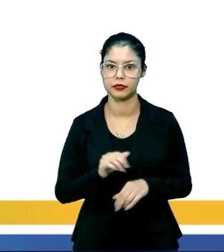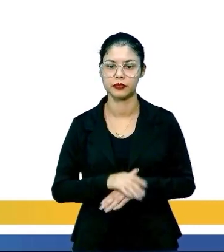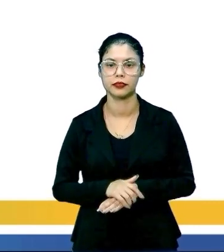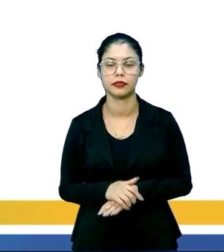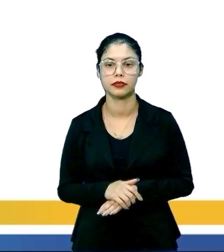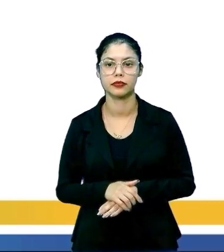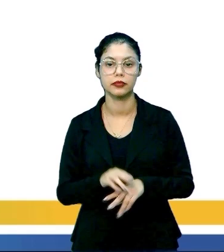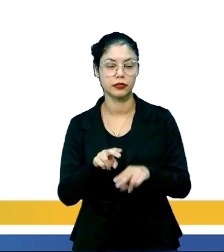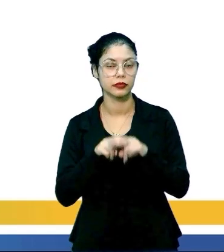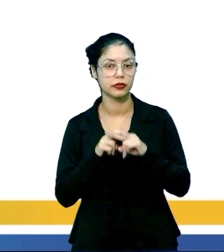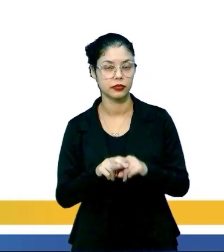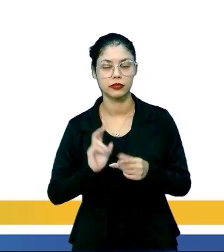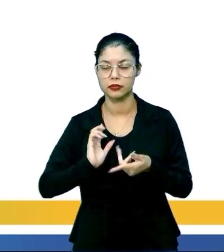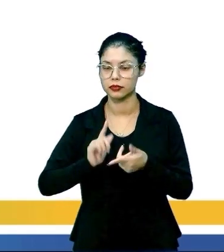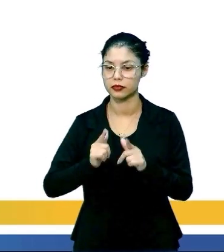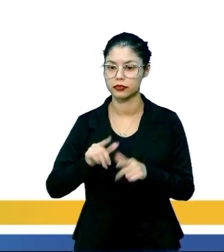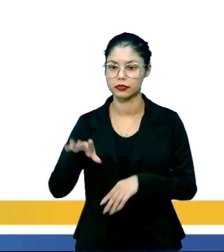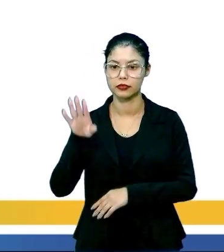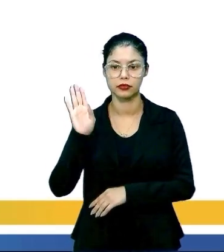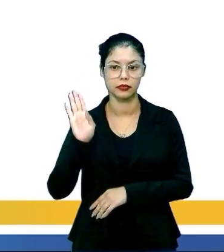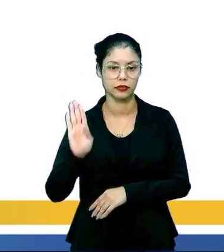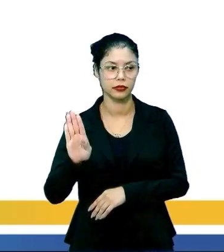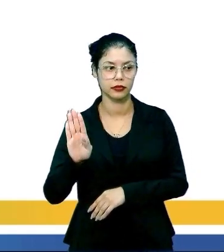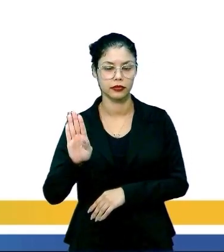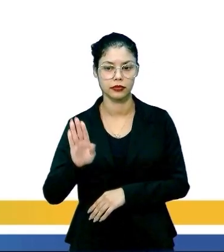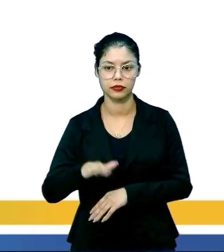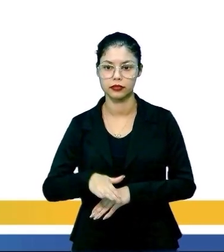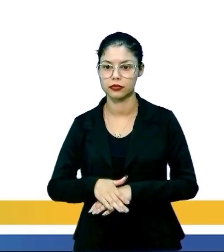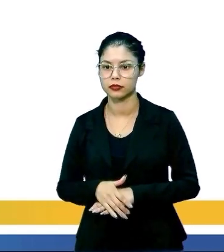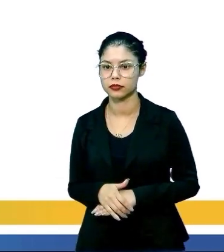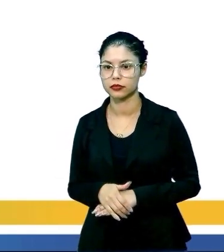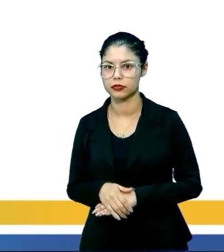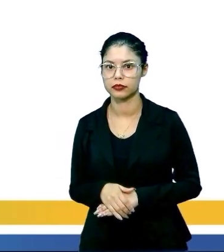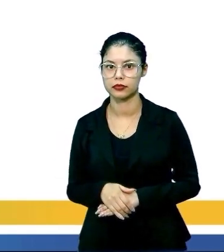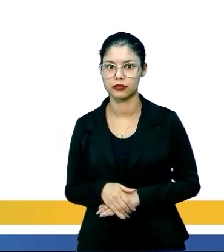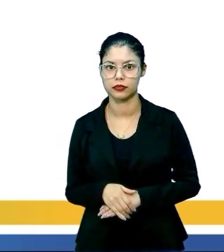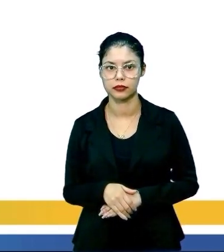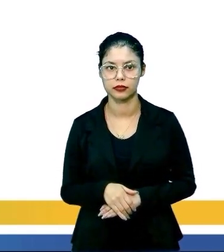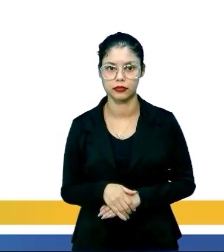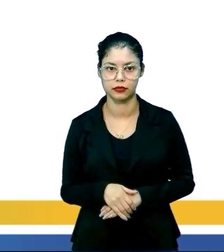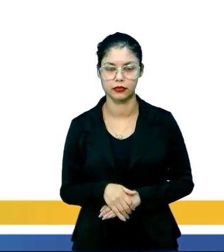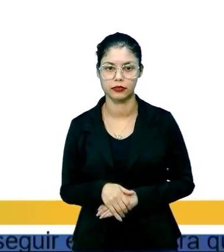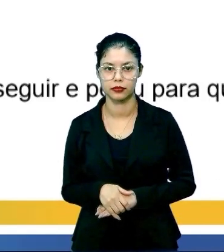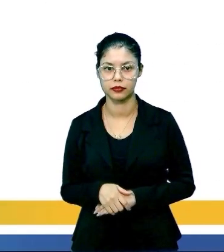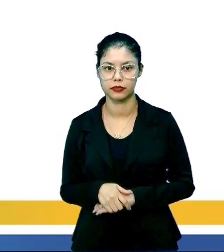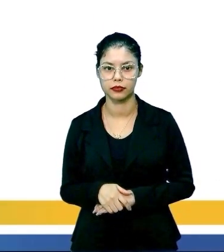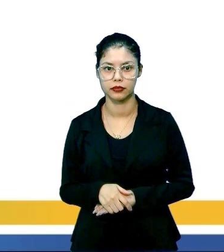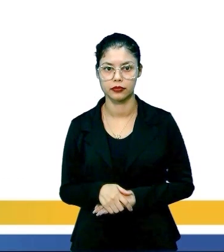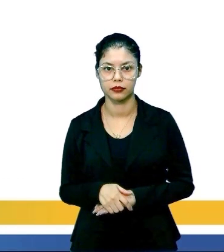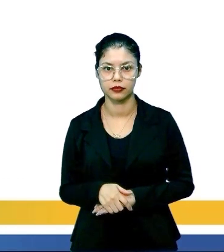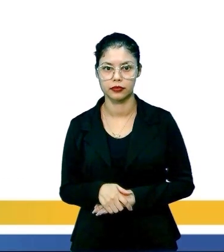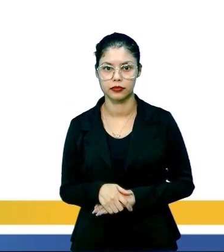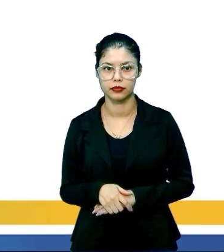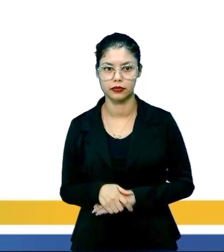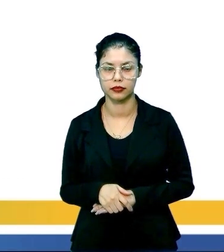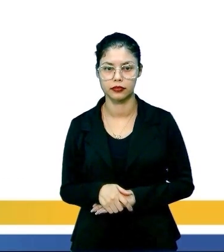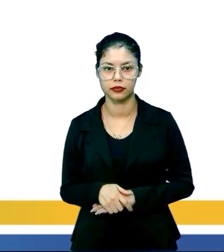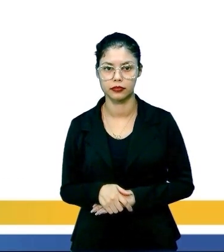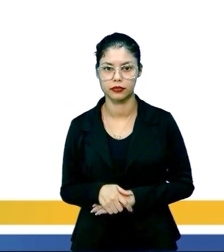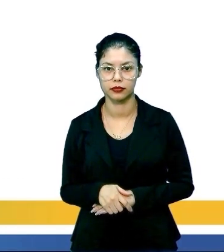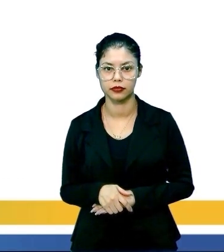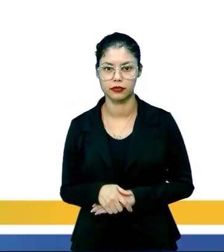é inversível. Portanto, a nossa alternativa correta aí é a letra B.